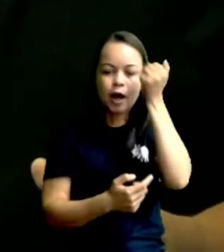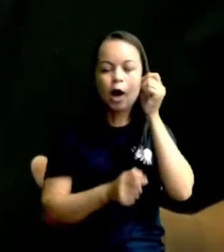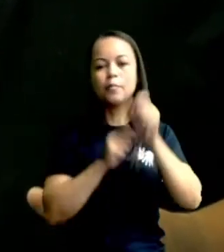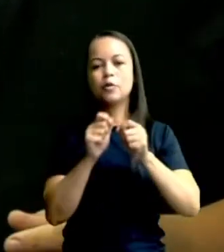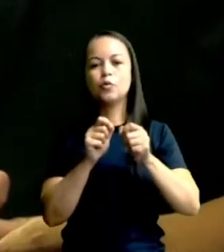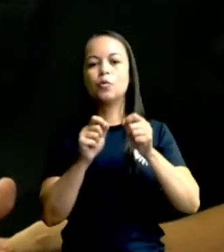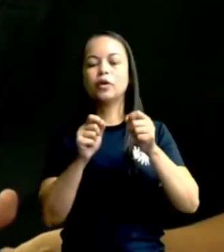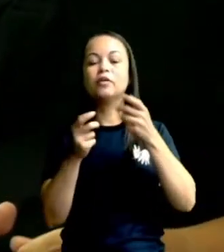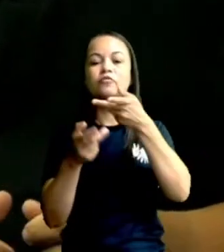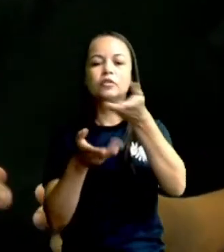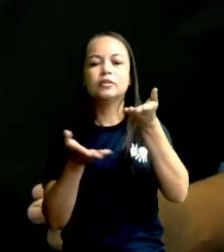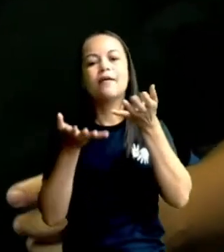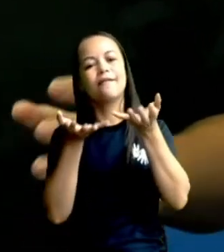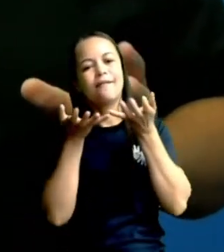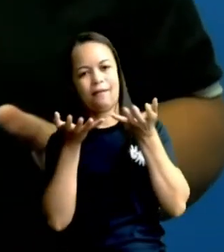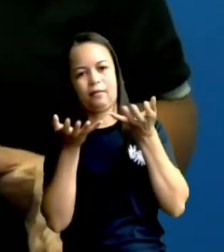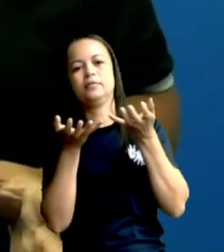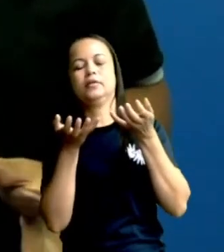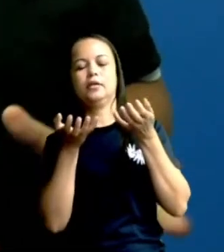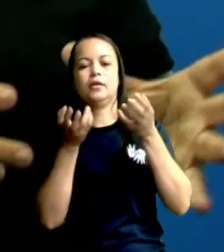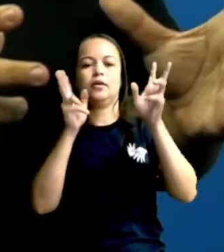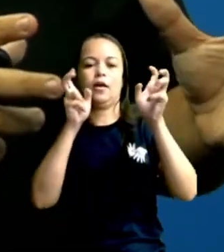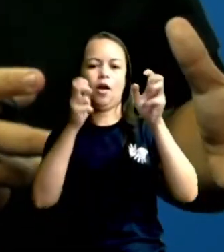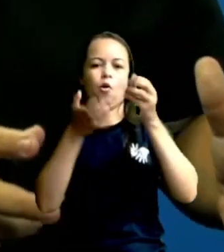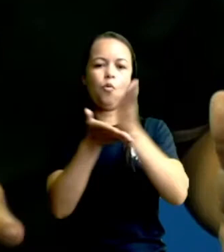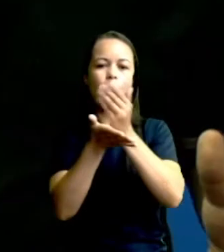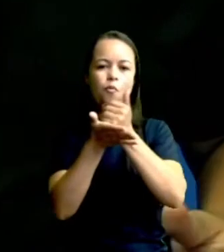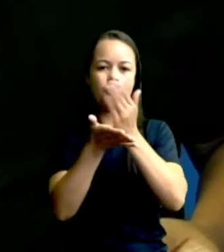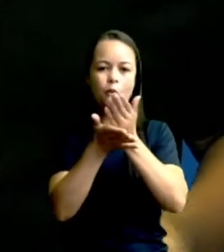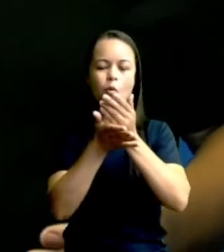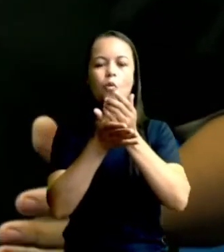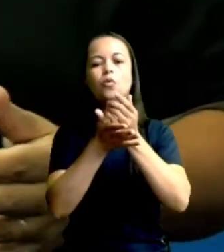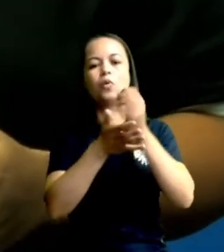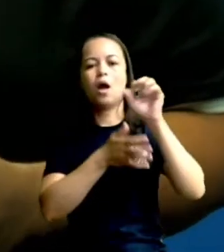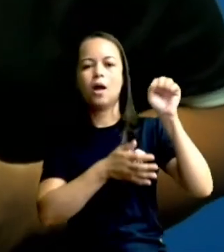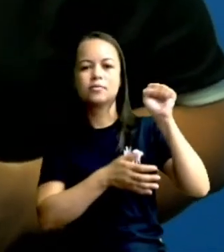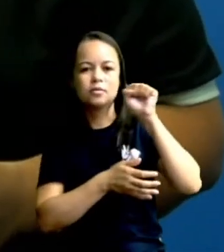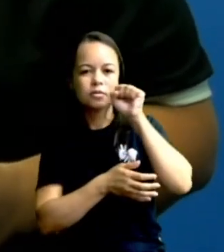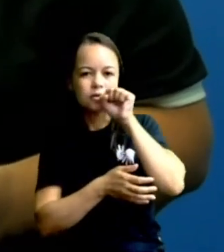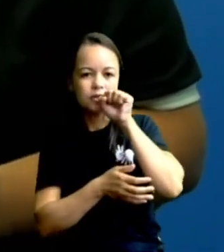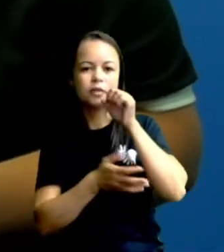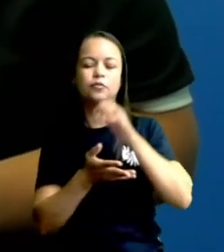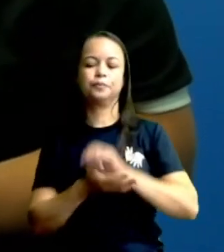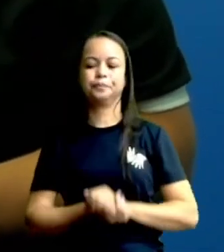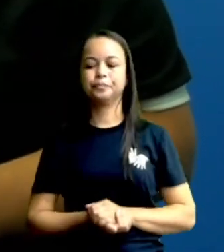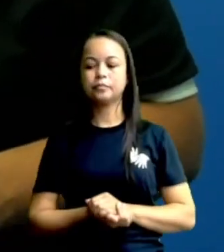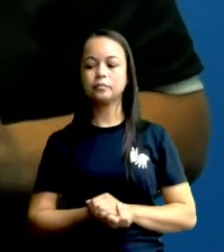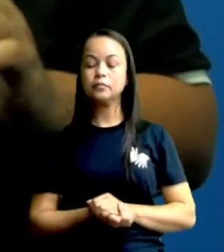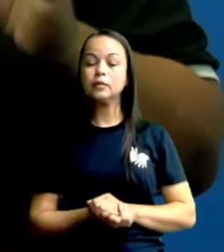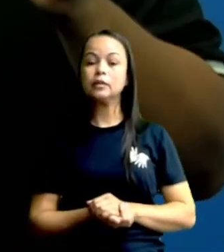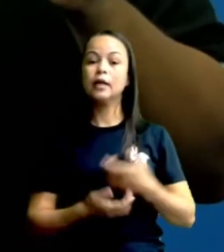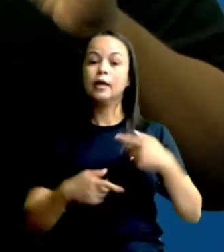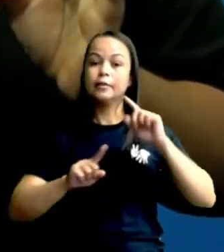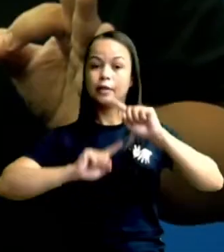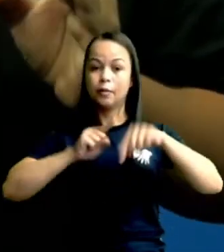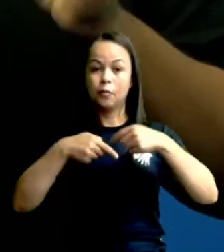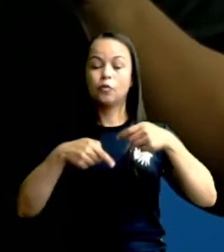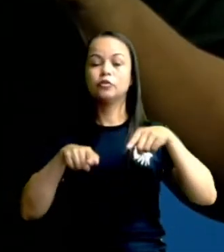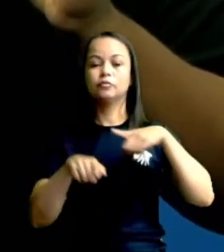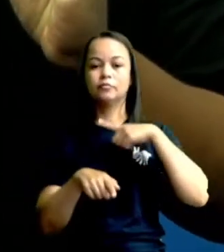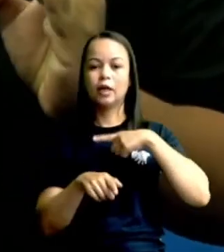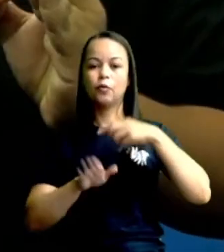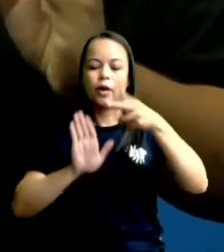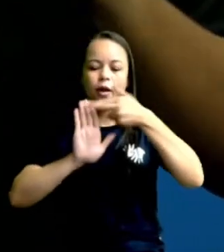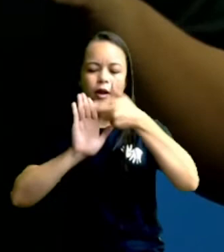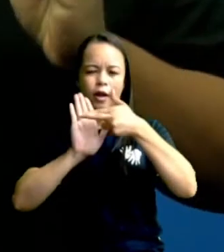o que você quer fazer. Depois temos os ingredientes. Mostra ele todos os ingredientes, inclusive com